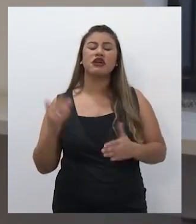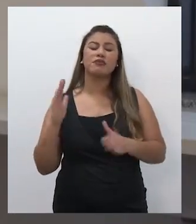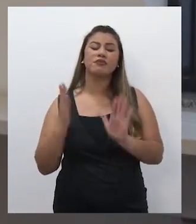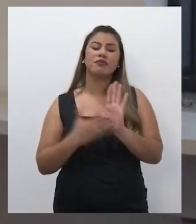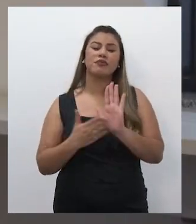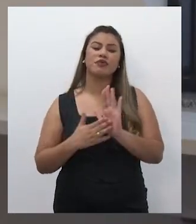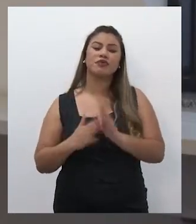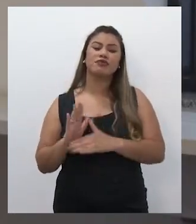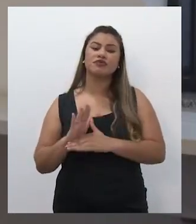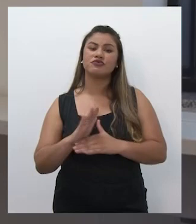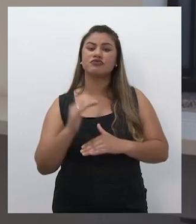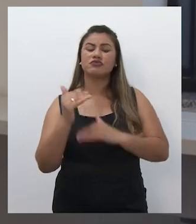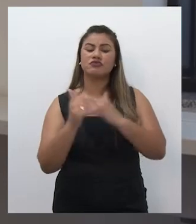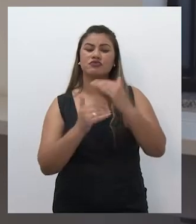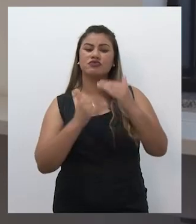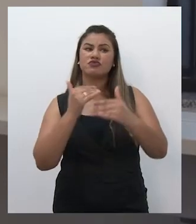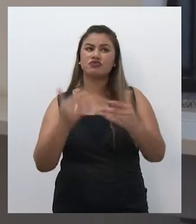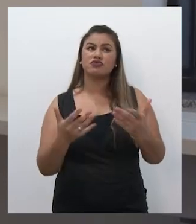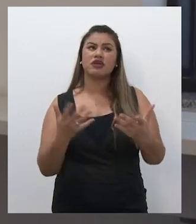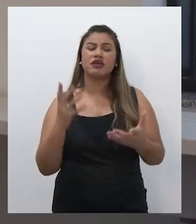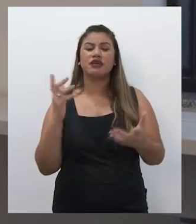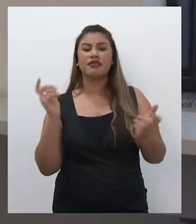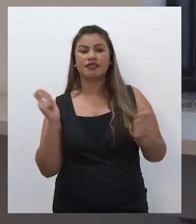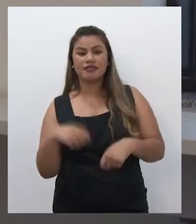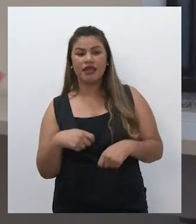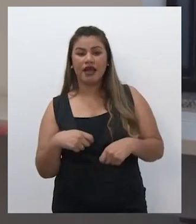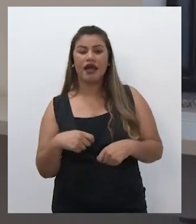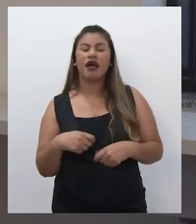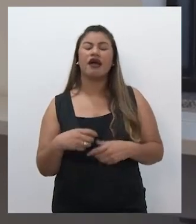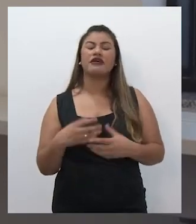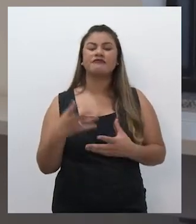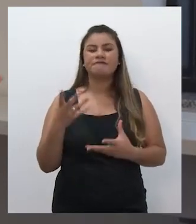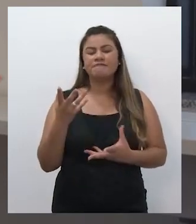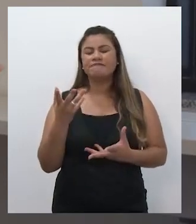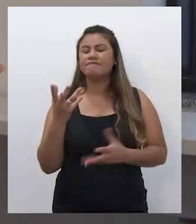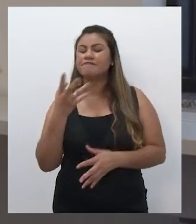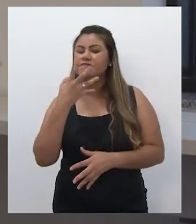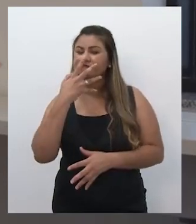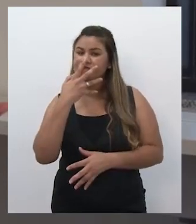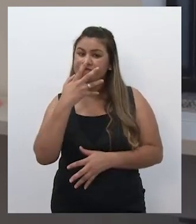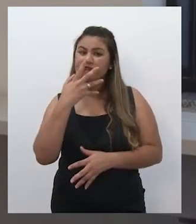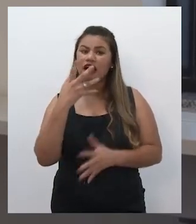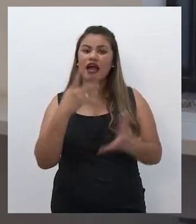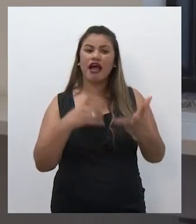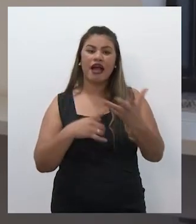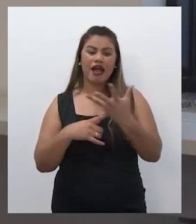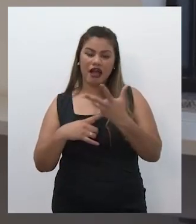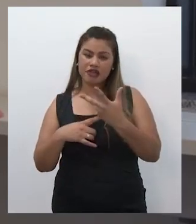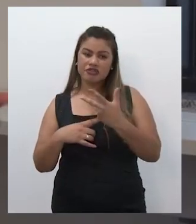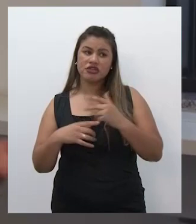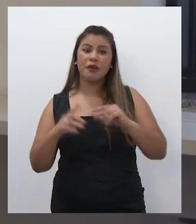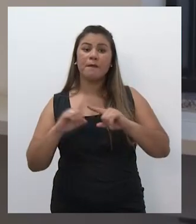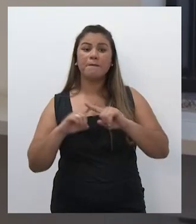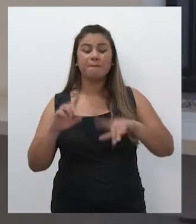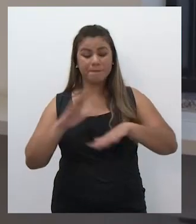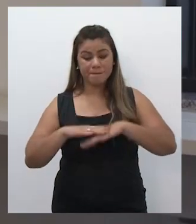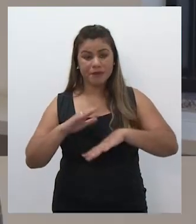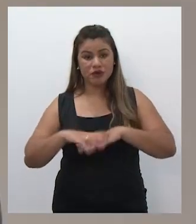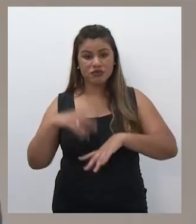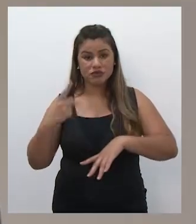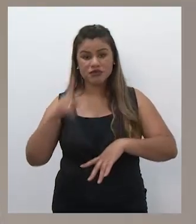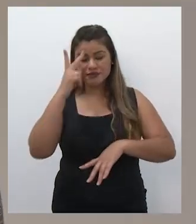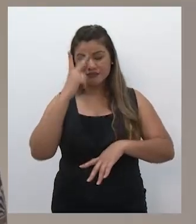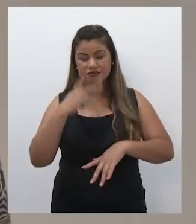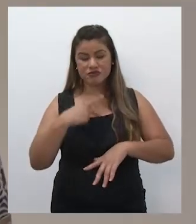a capacidade de fruir, de usufruir, de apreciar a arte, mas também de serem produtores de arte e